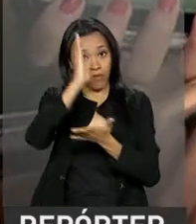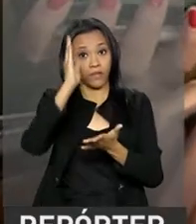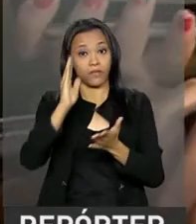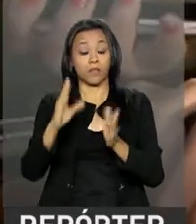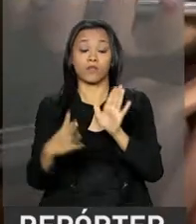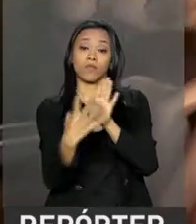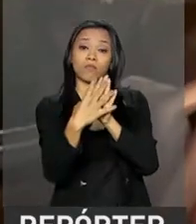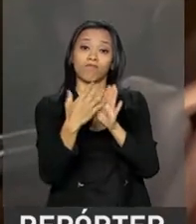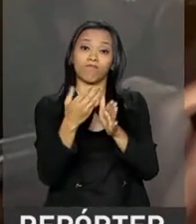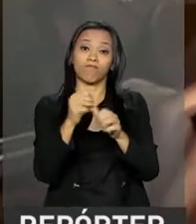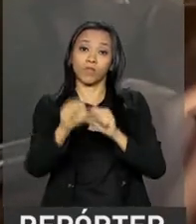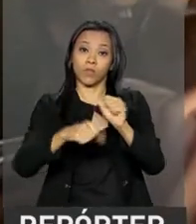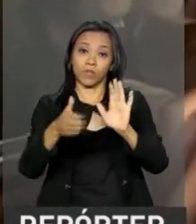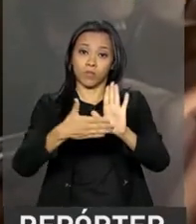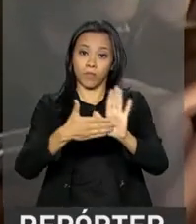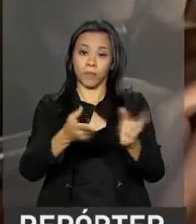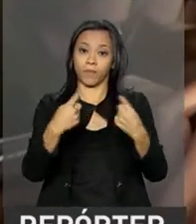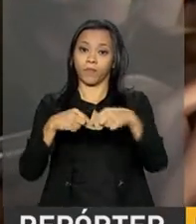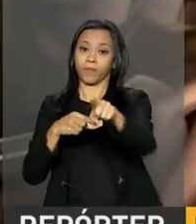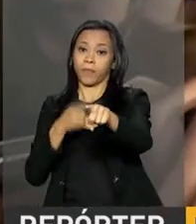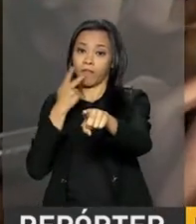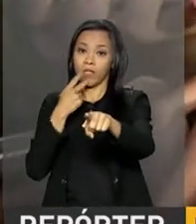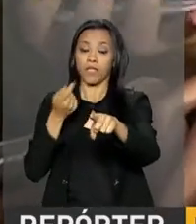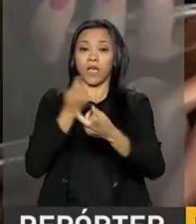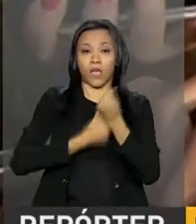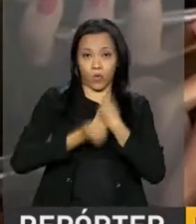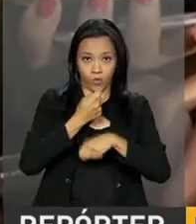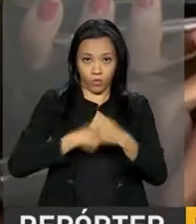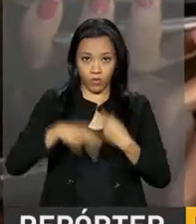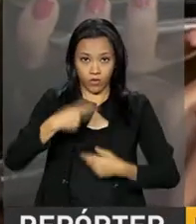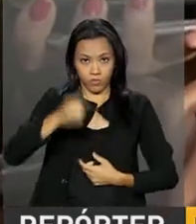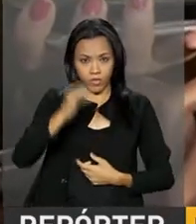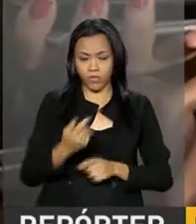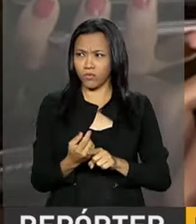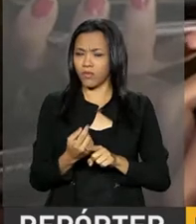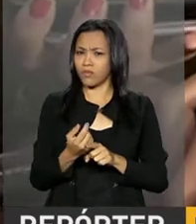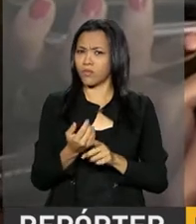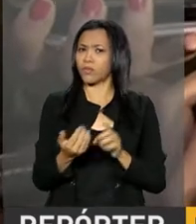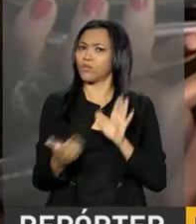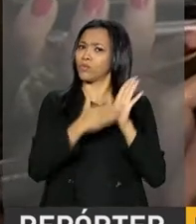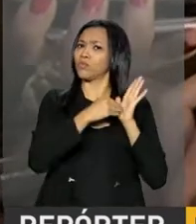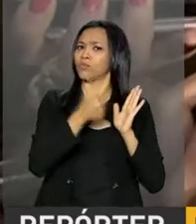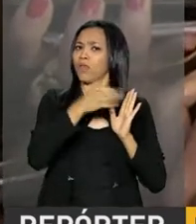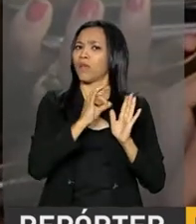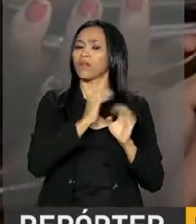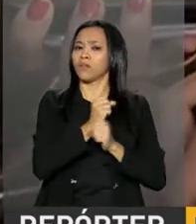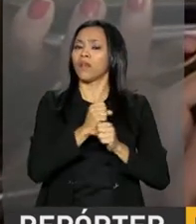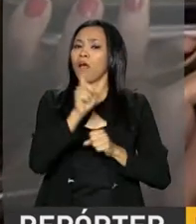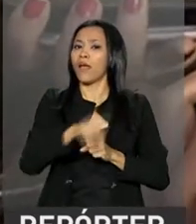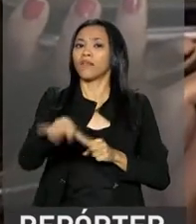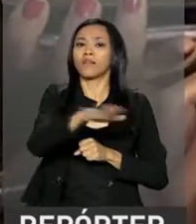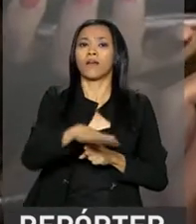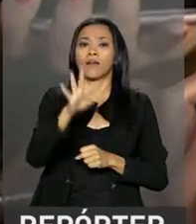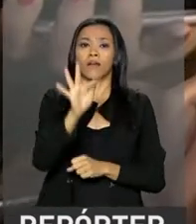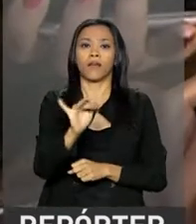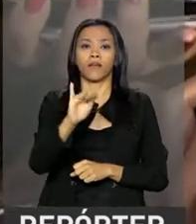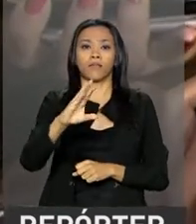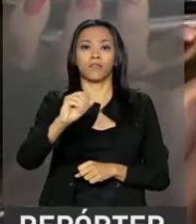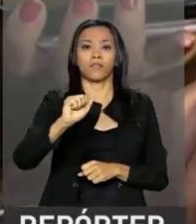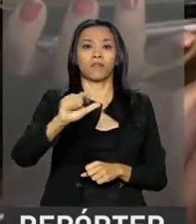A grande razão da volatilidade da economia brasileira nas últimas décadas era a questão fiscal. A despesa pública